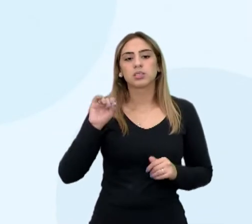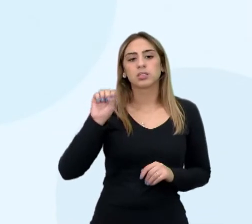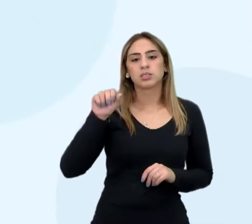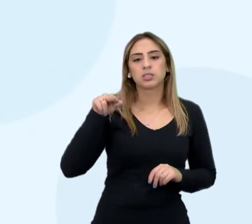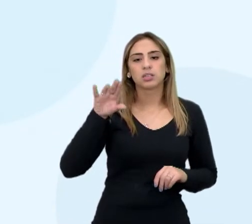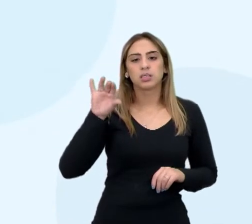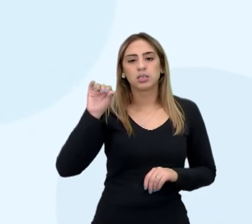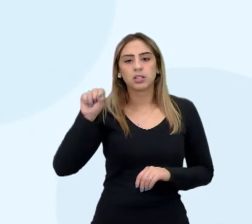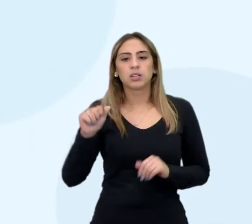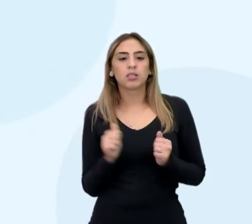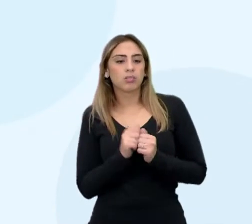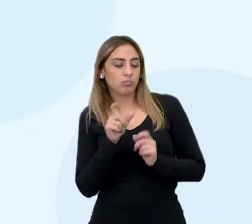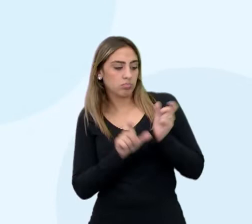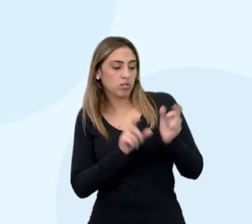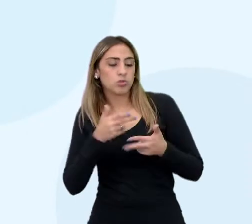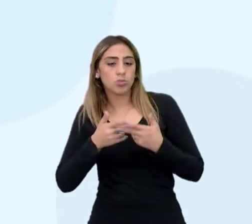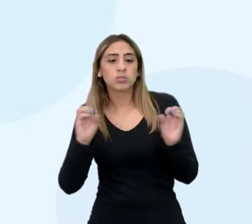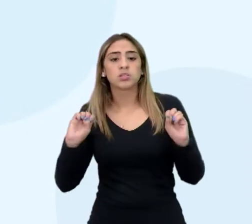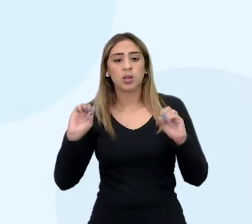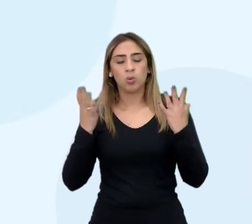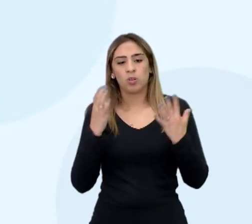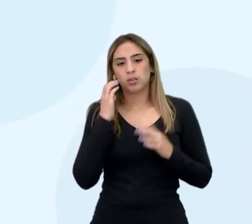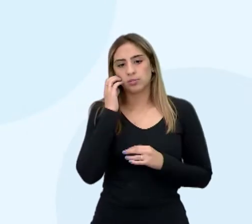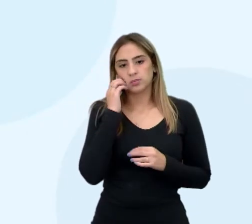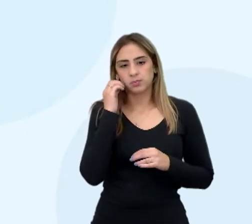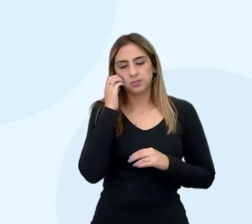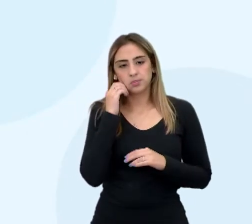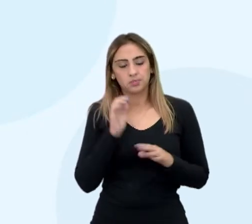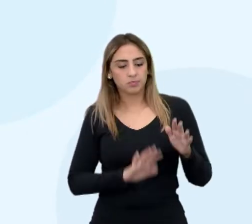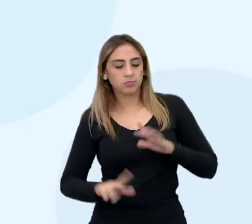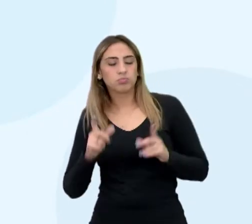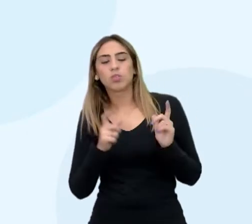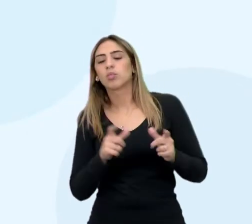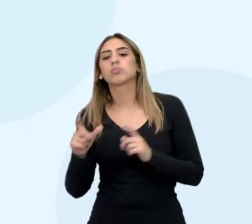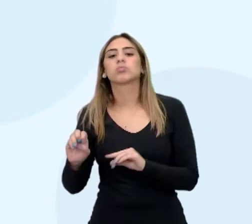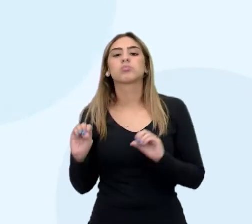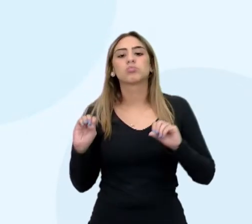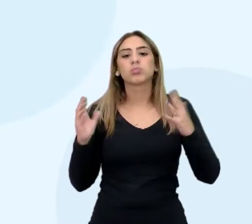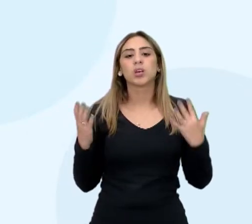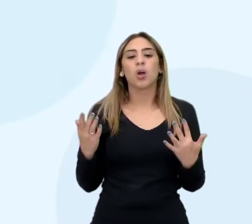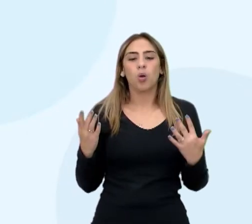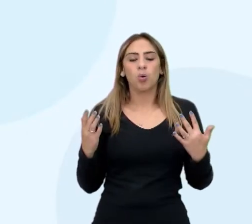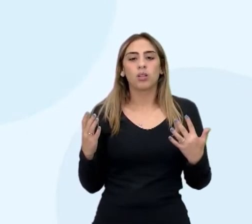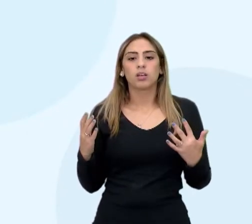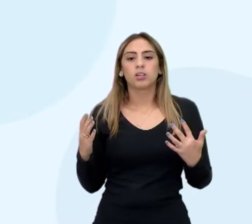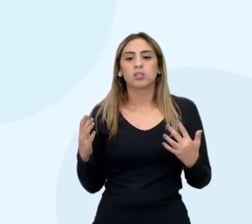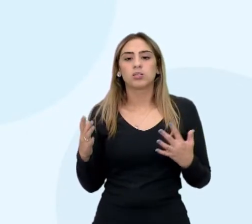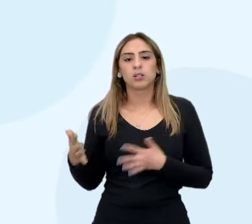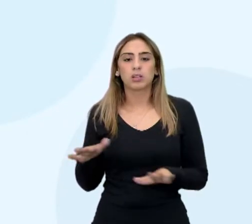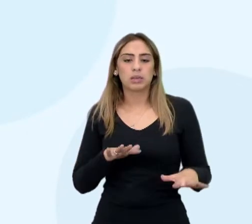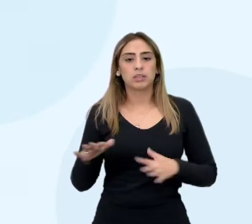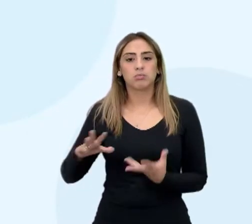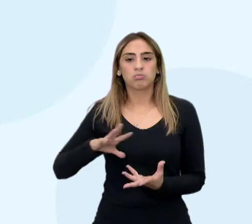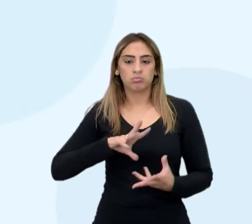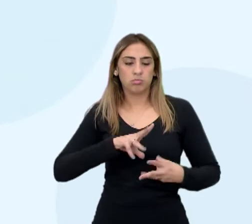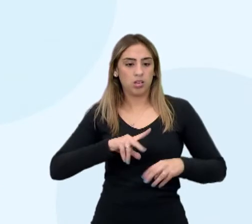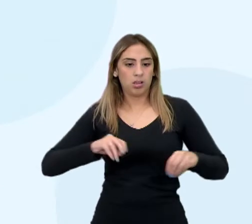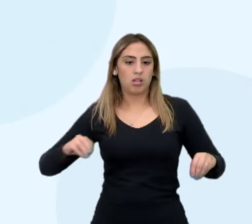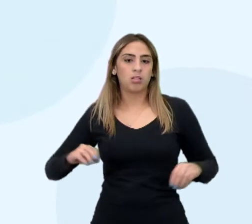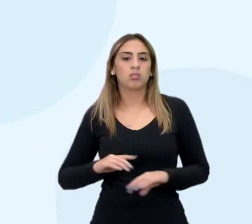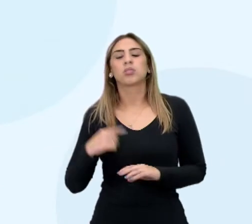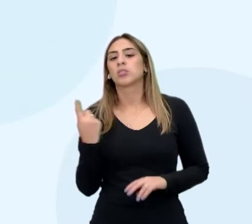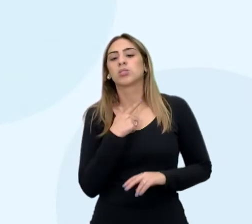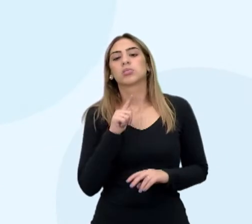na verdade para os danos que acontecem, né, na região onde acontece aí o tremor de terra. Então nós temos aqui,